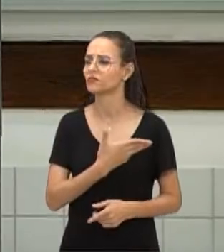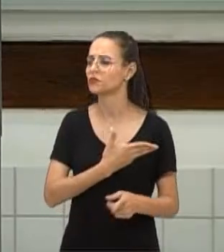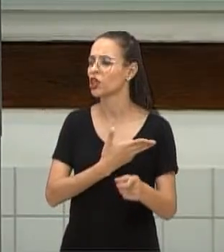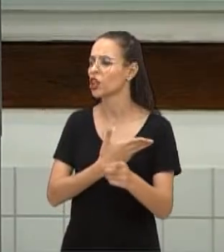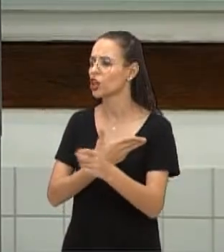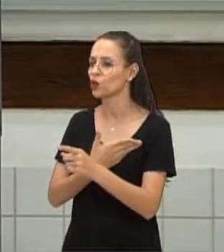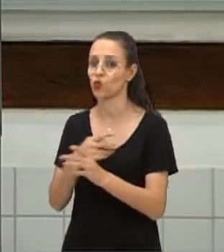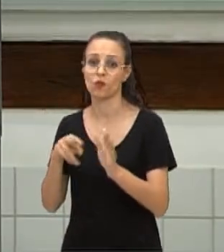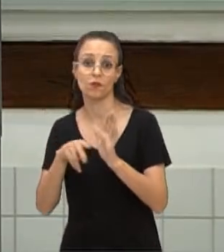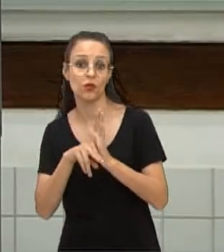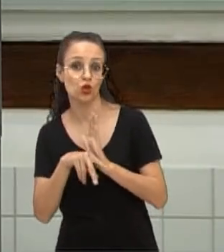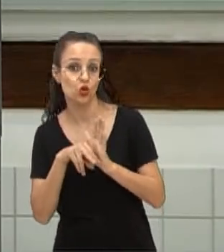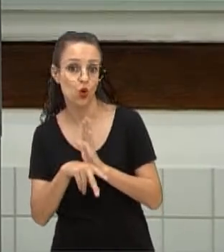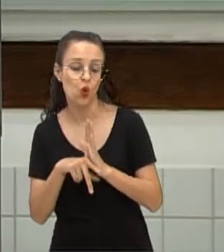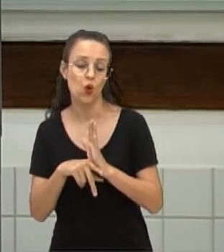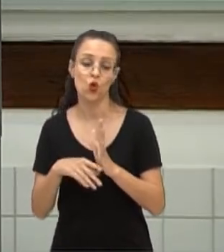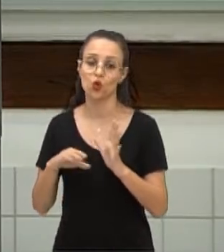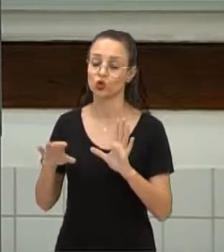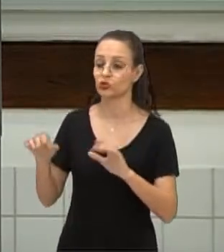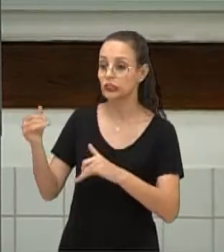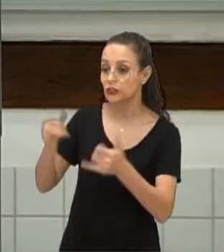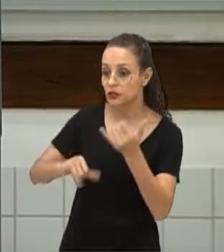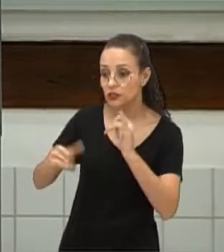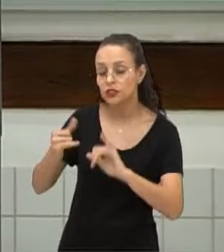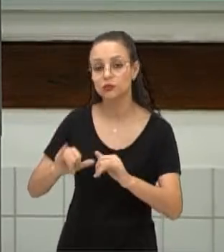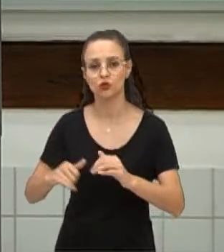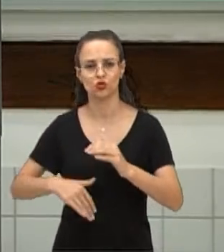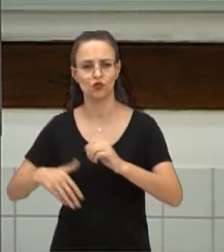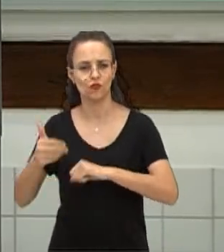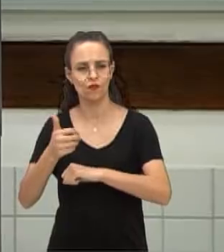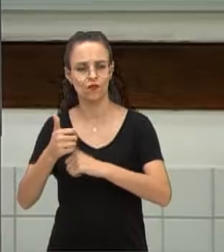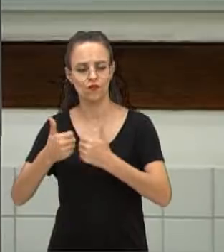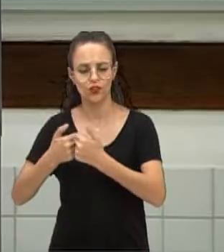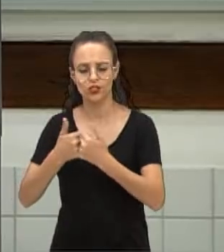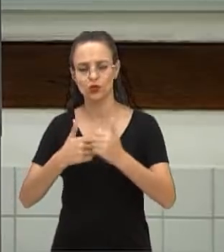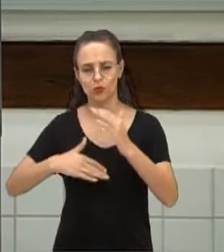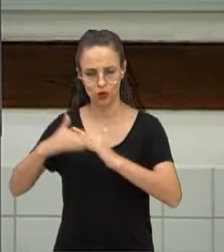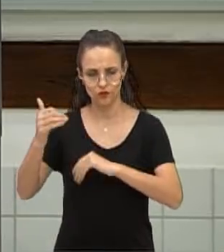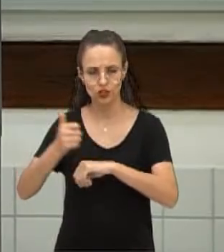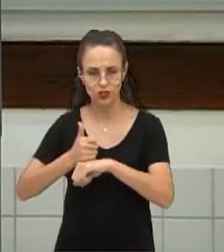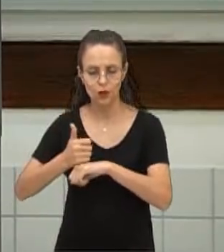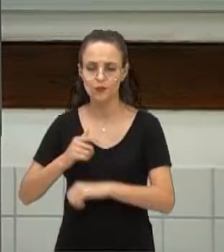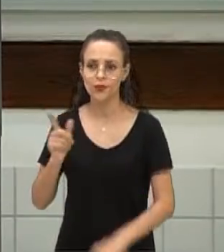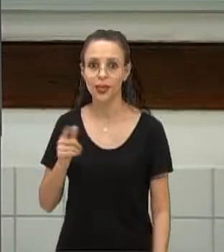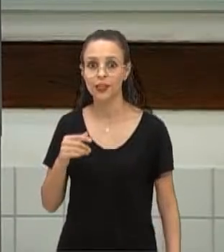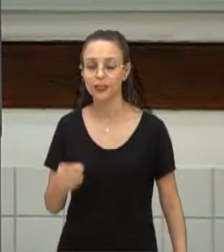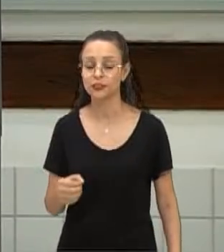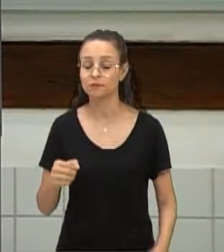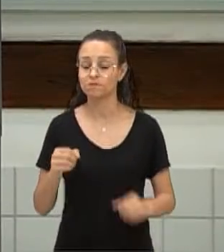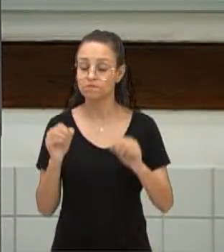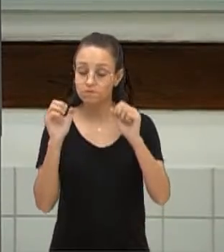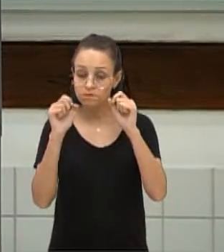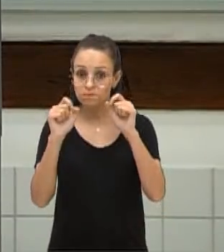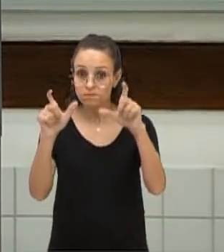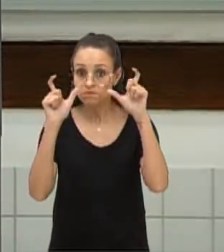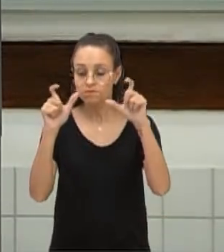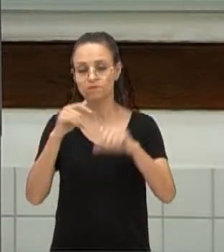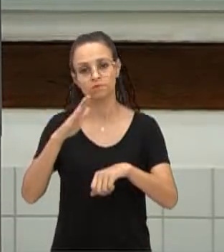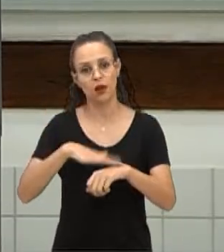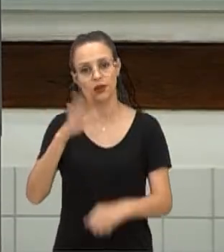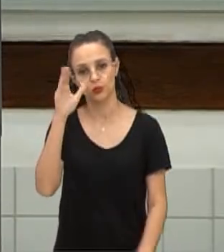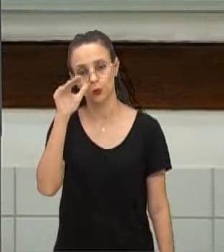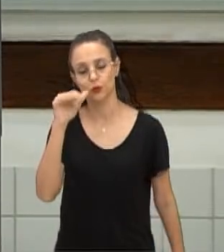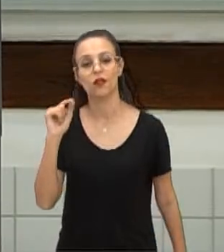com biólogos, com naturalistas, com químicos, com físicos. E isso aguçou ainda mais a curiosidade dele. E foi aí,